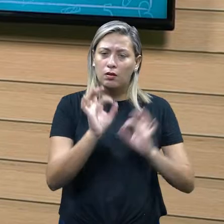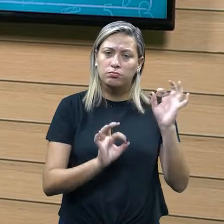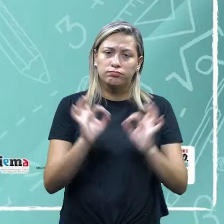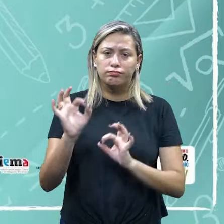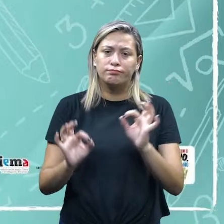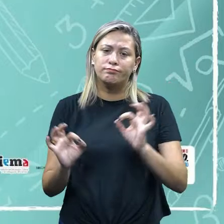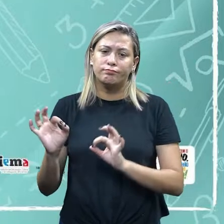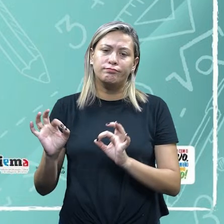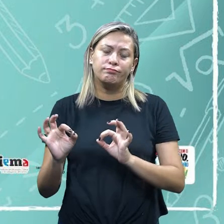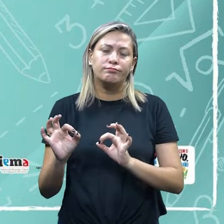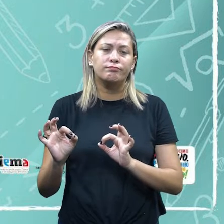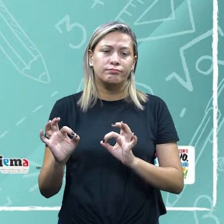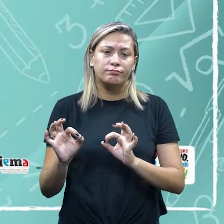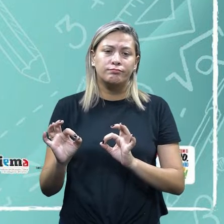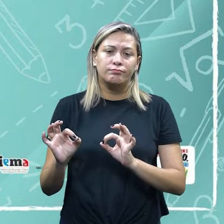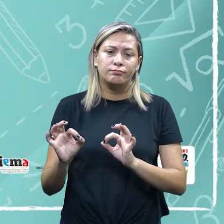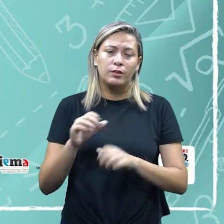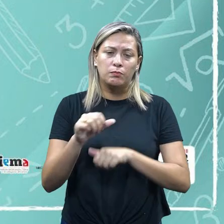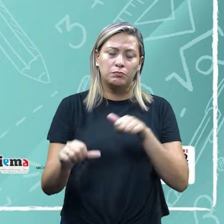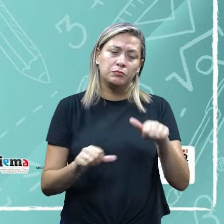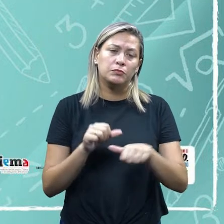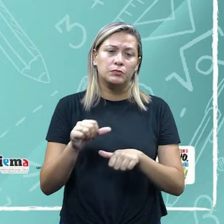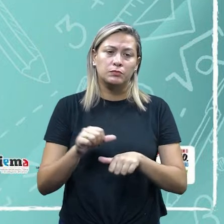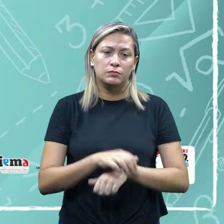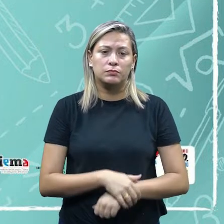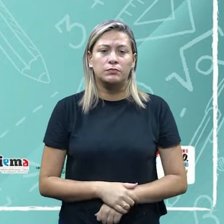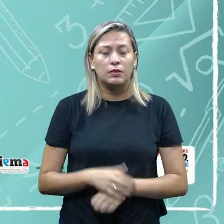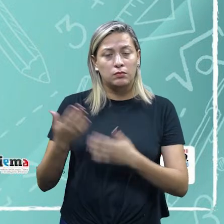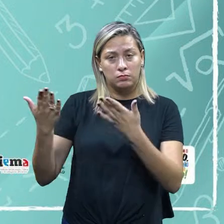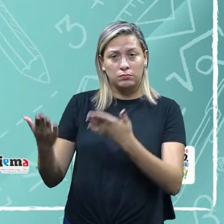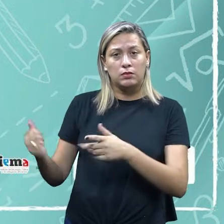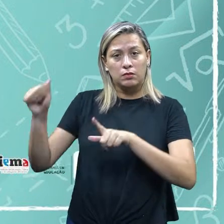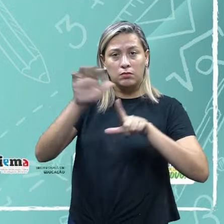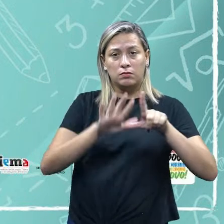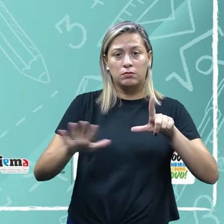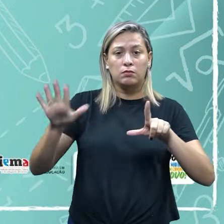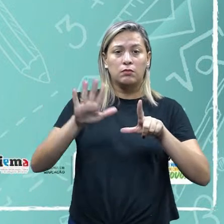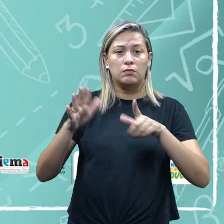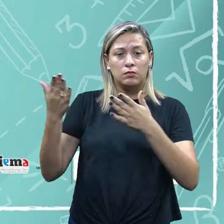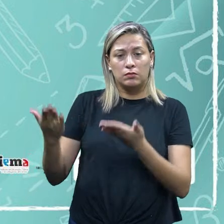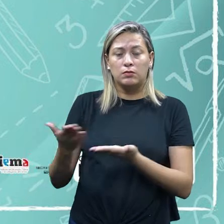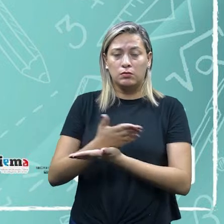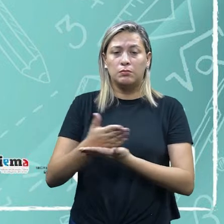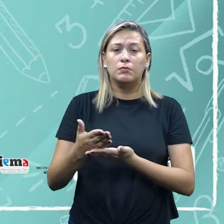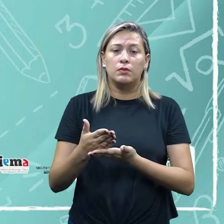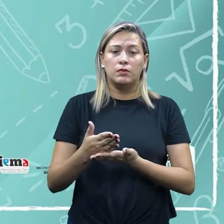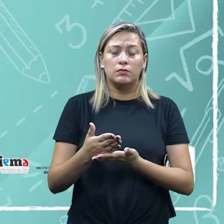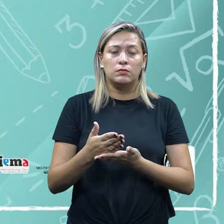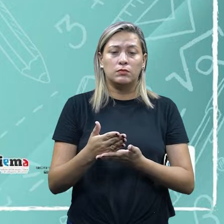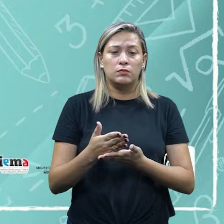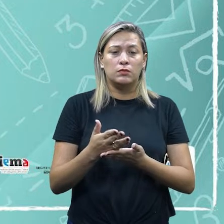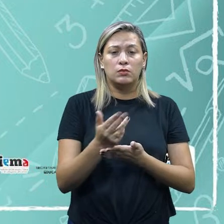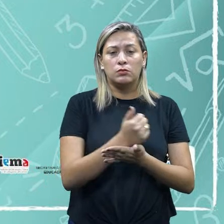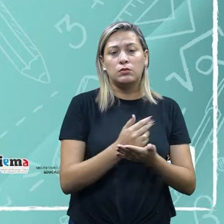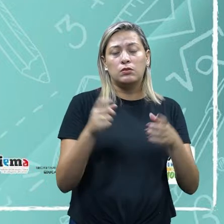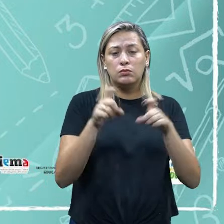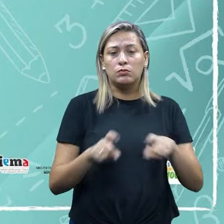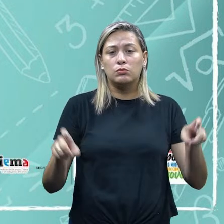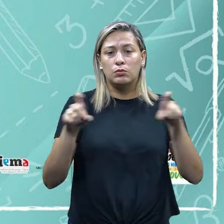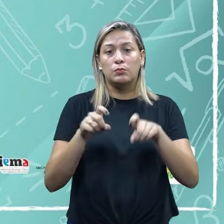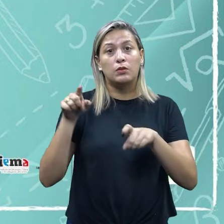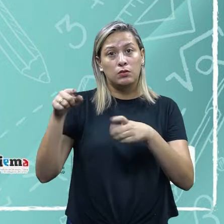personalizado. E aí essa tela aqui que a gente costuma ver, essa daqui é a tela inicial do AutoCAD 2014, da versão estudante,